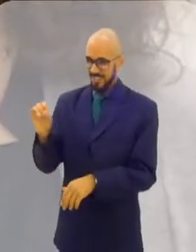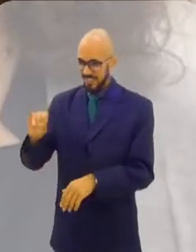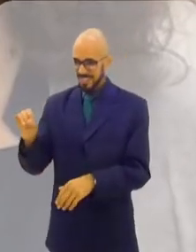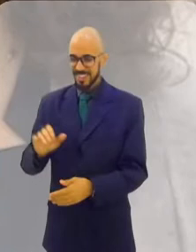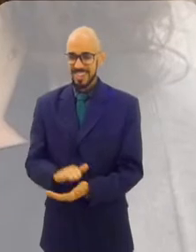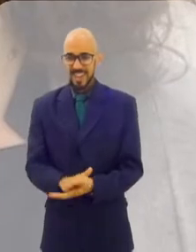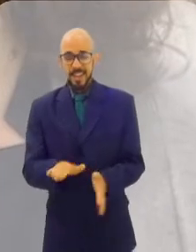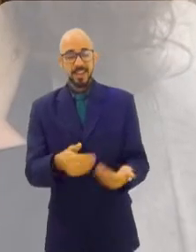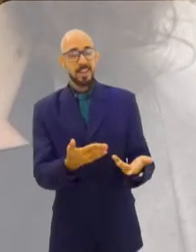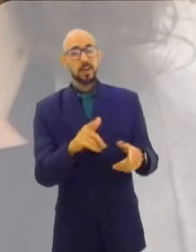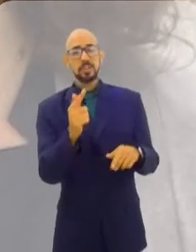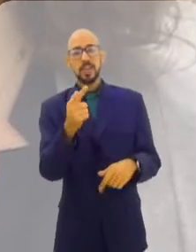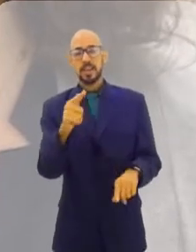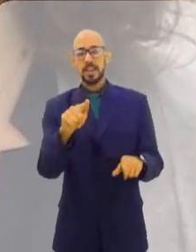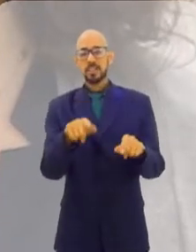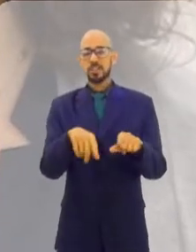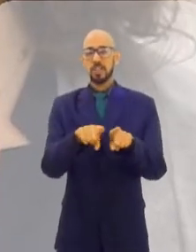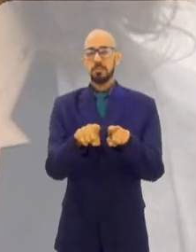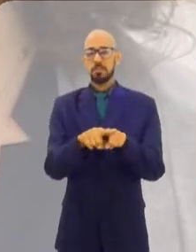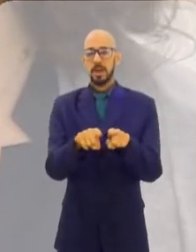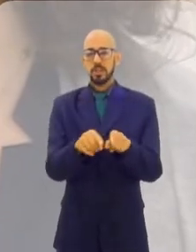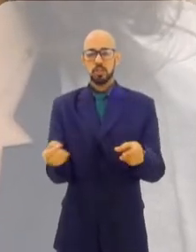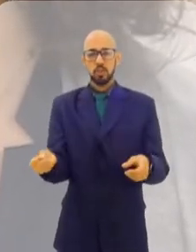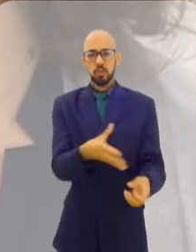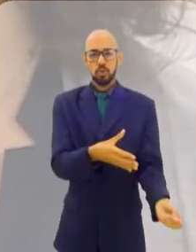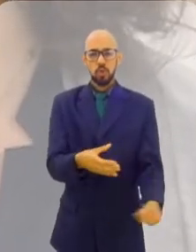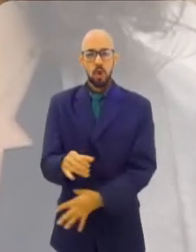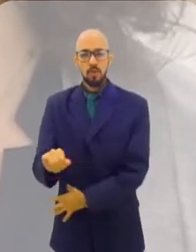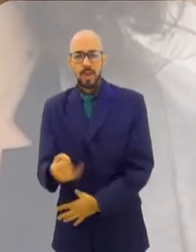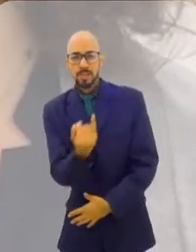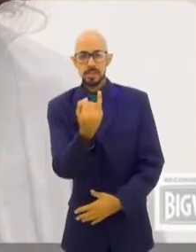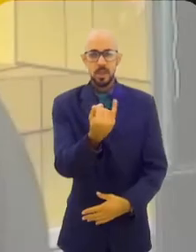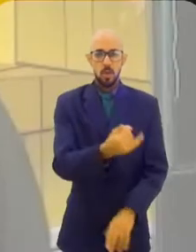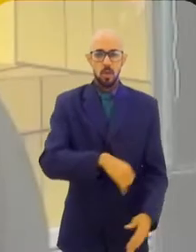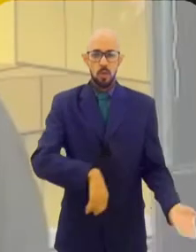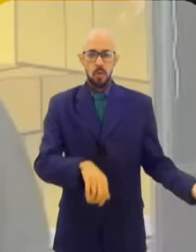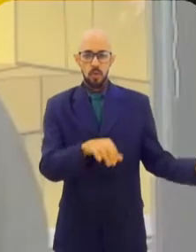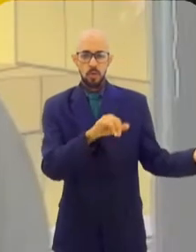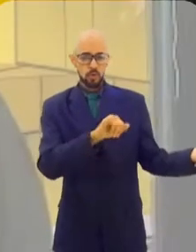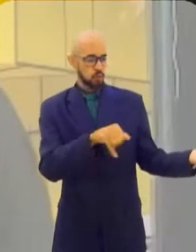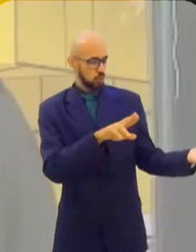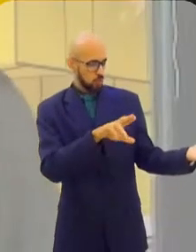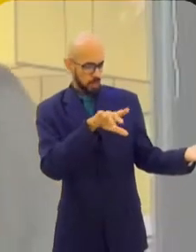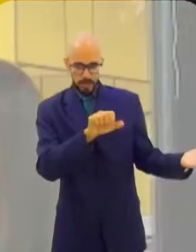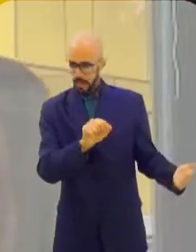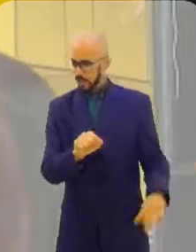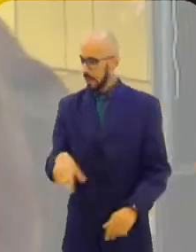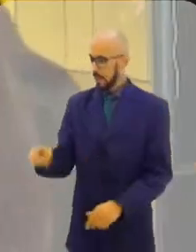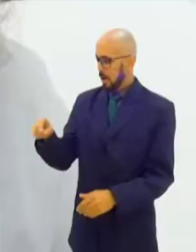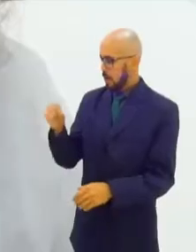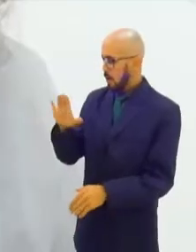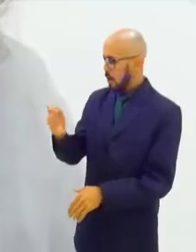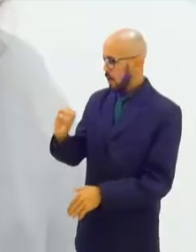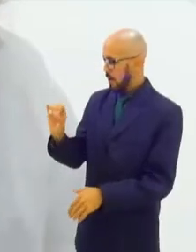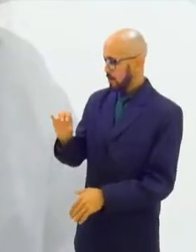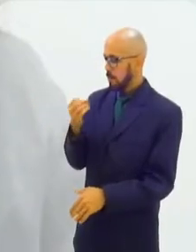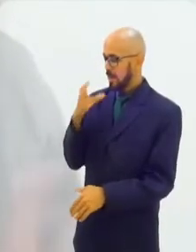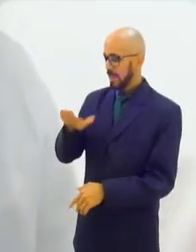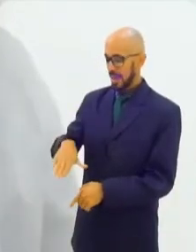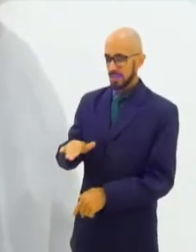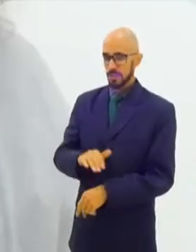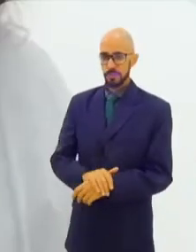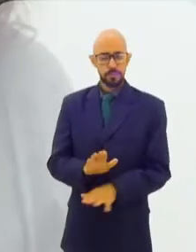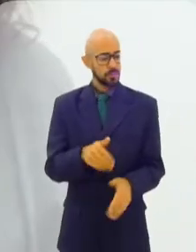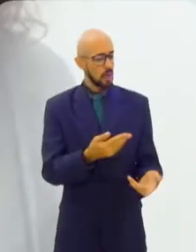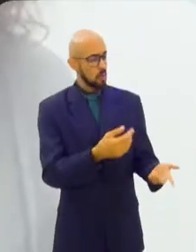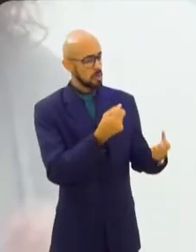também a gerente de ambientes de inovação da feijão Júlia Zardo Oi Júlia Boa tarde Leonardo fala para gente um pouquinho do